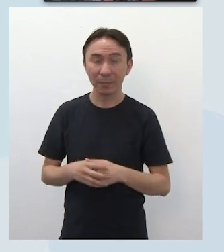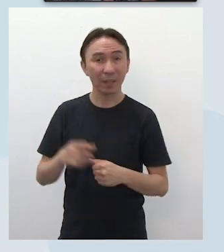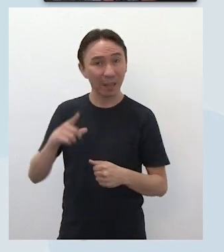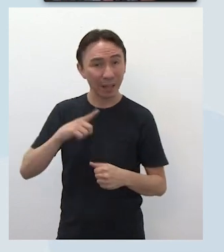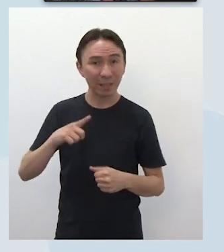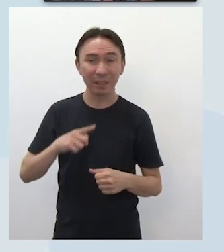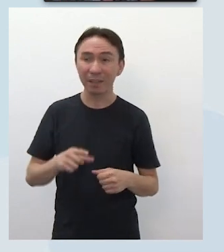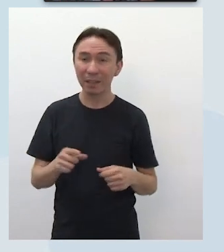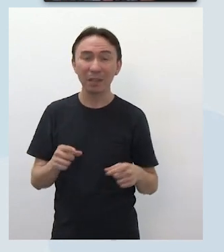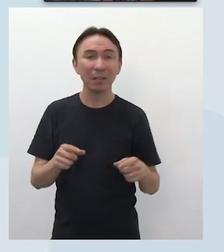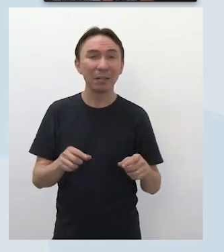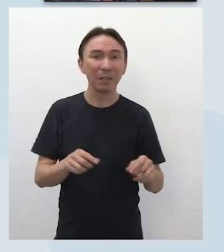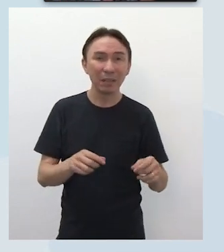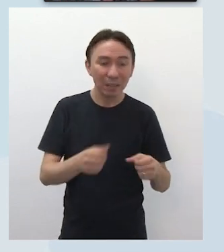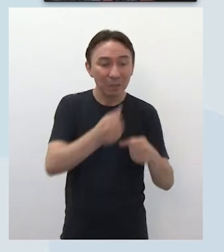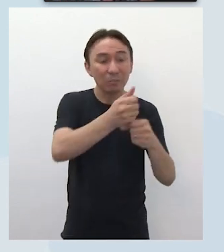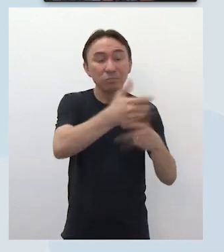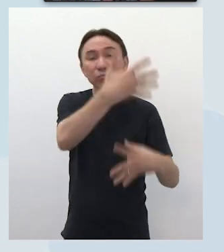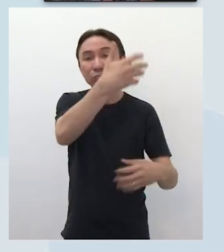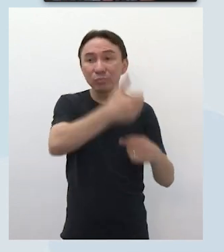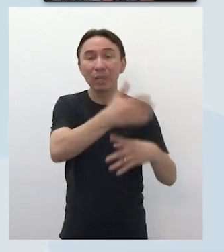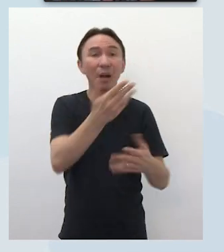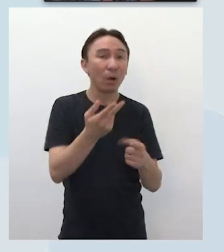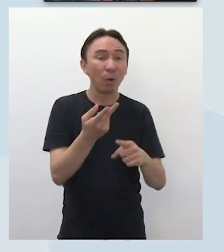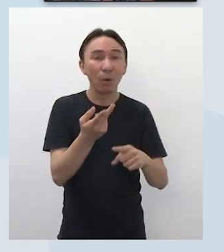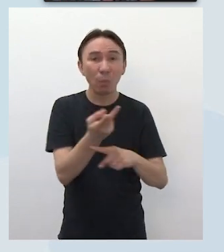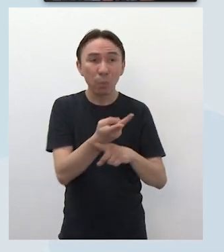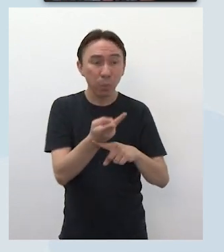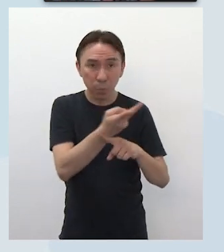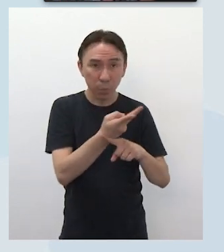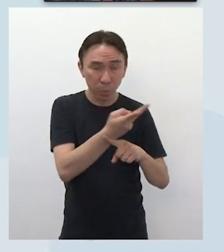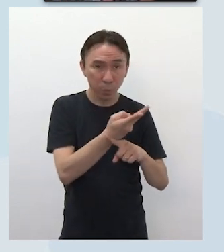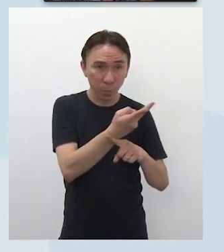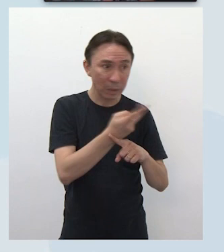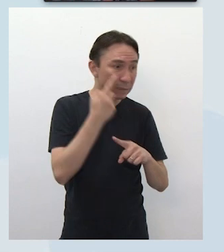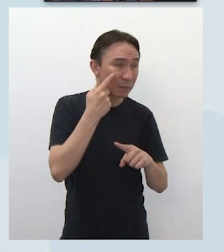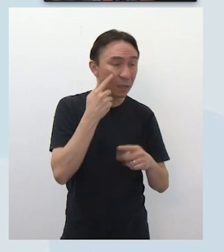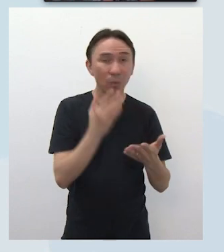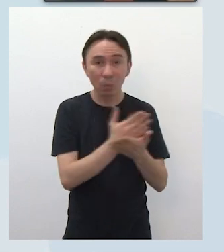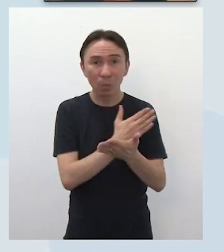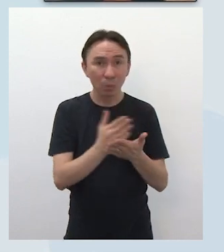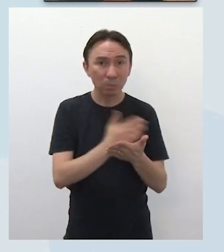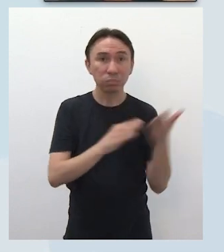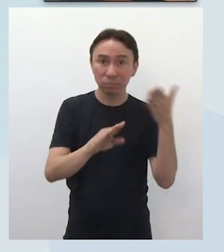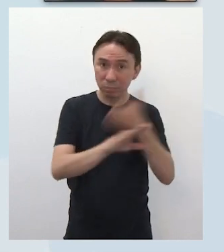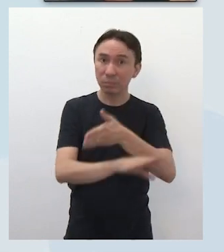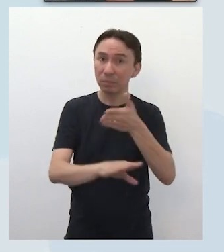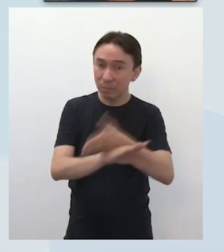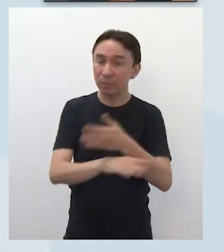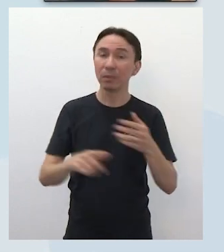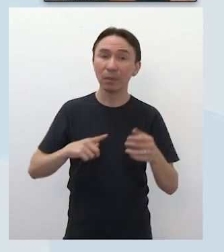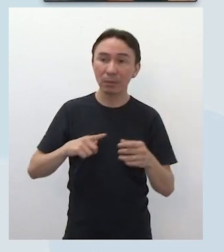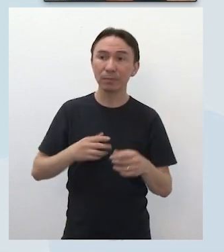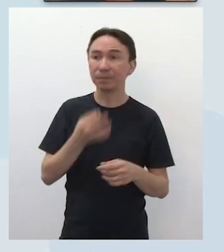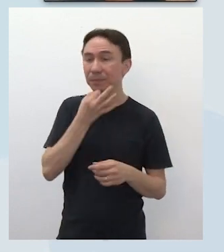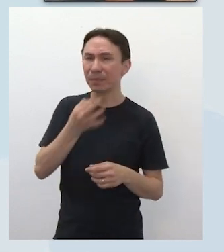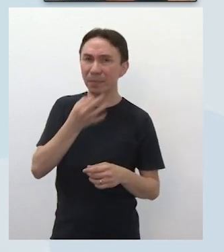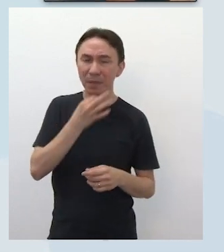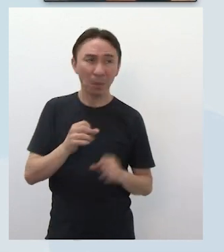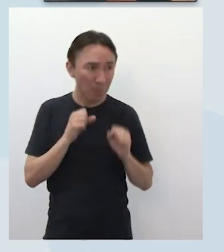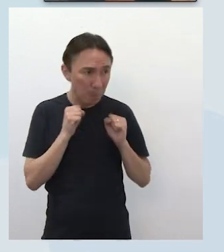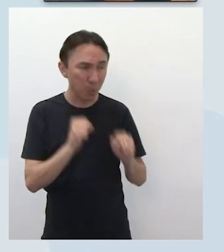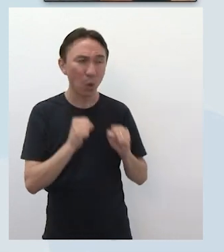lá no chat das participações, e a gente tem algumas. Será que eu posso já colocar para você? Pode sim, pode. Nós estamos no início, vai ser ótimo